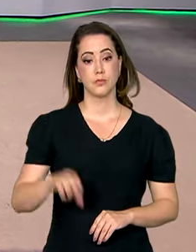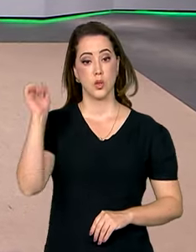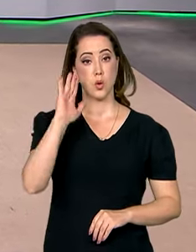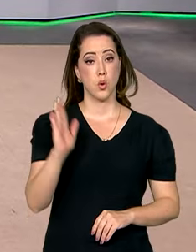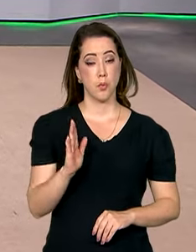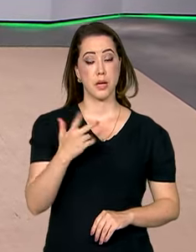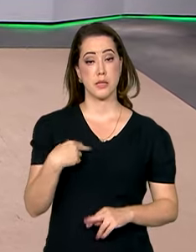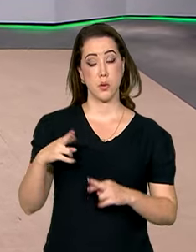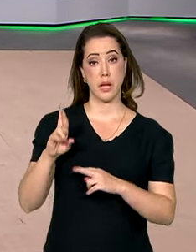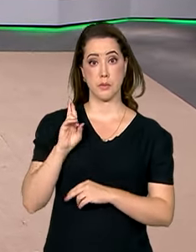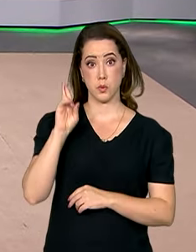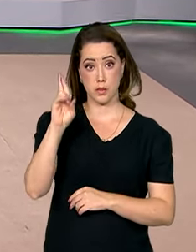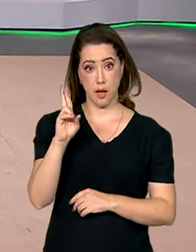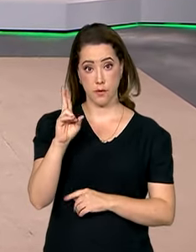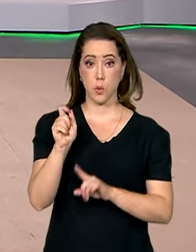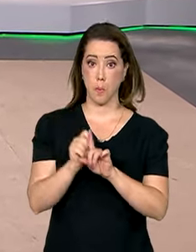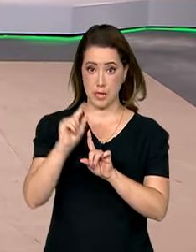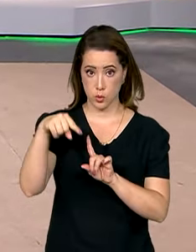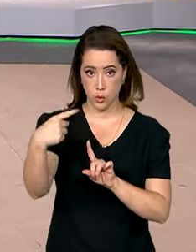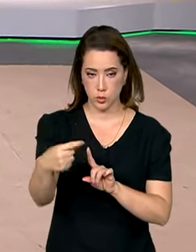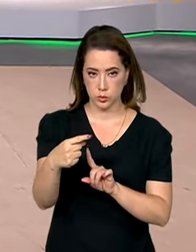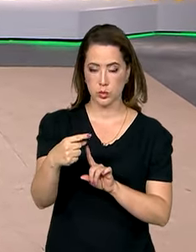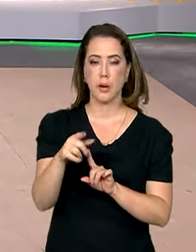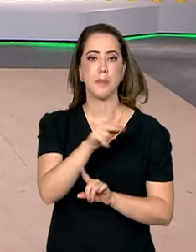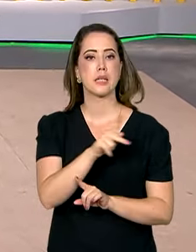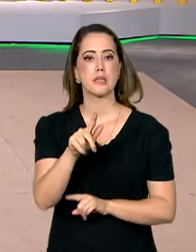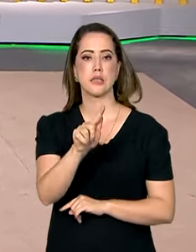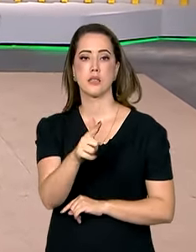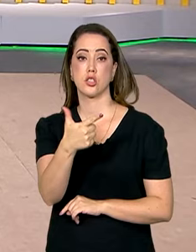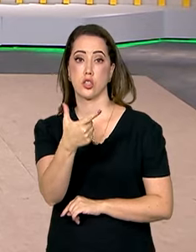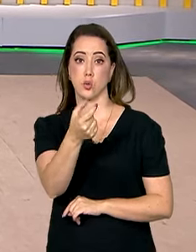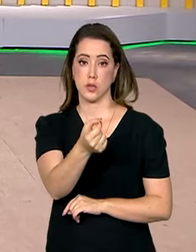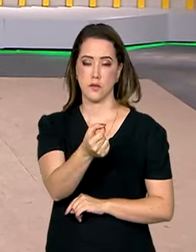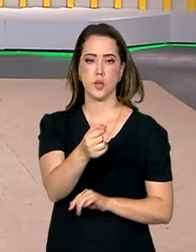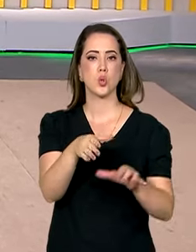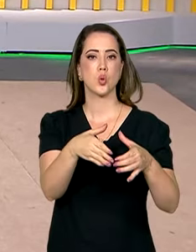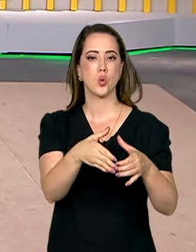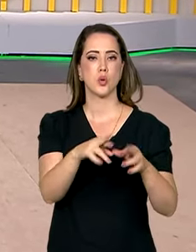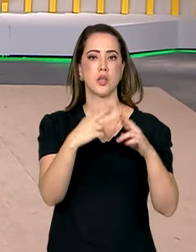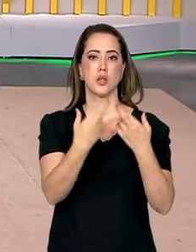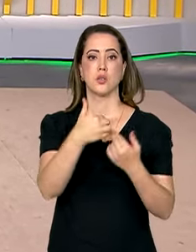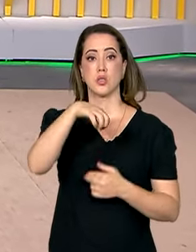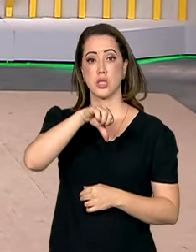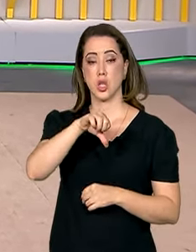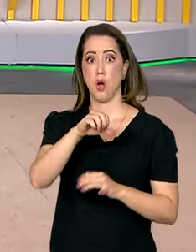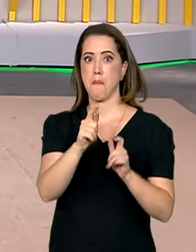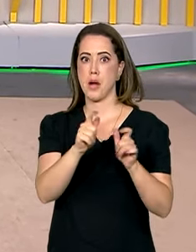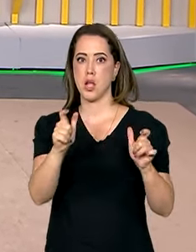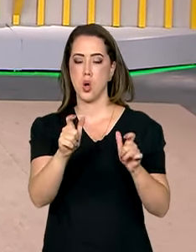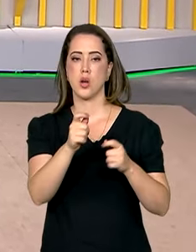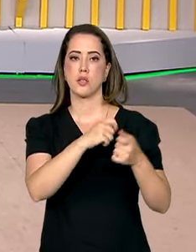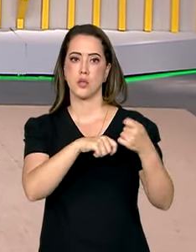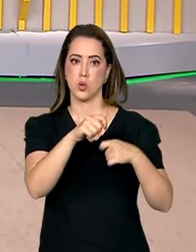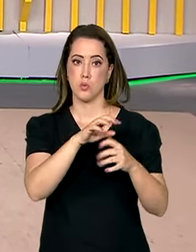o Brasil assume no próximo mês a presidência rotativa do G20 grupo que reúne 19 das maiores economias do mundo mais